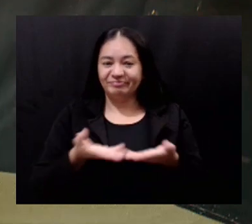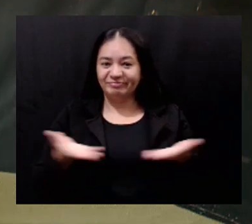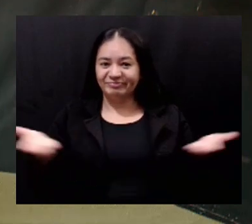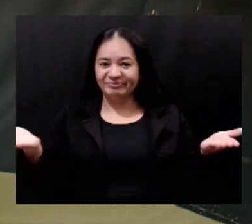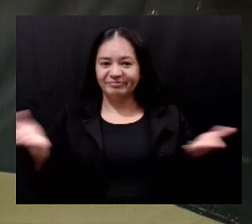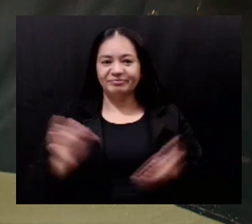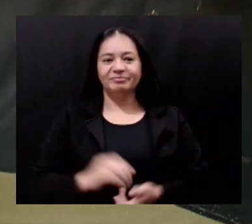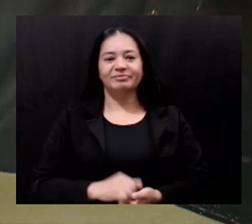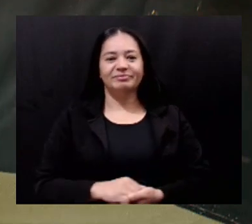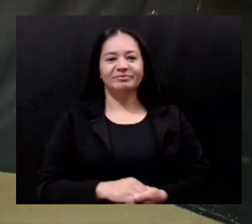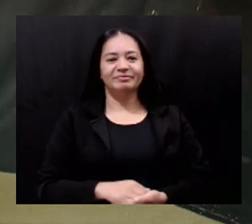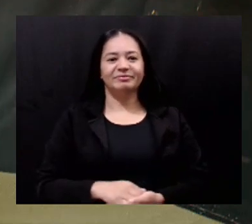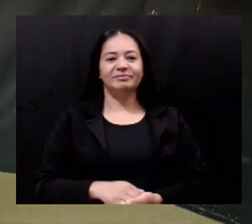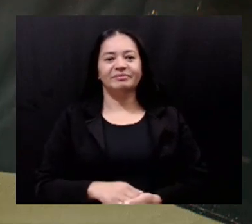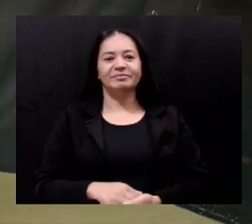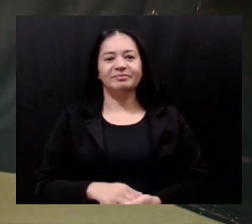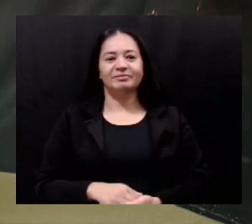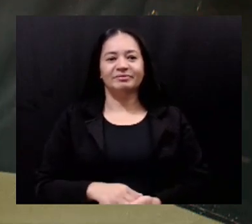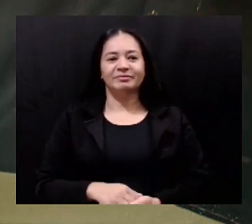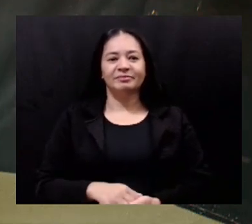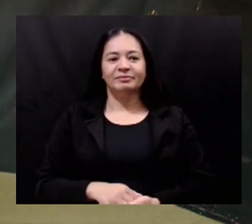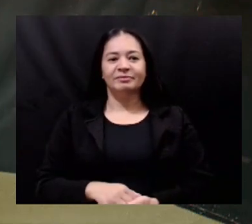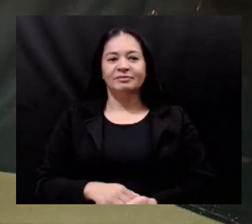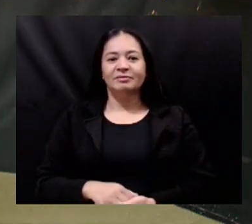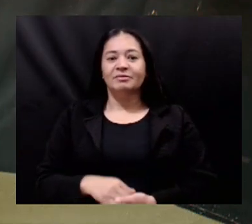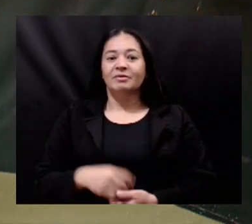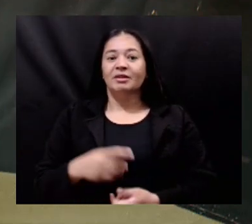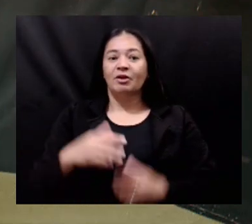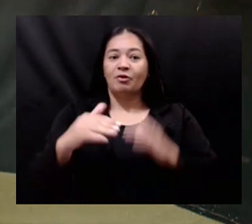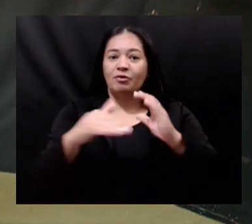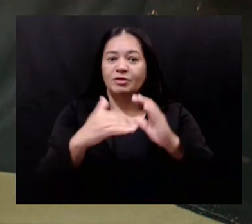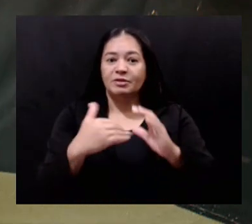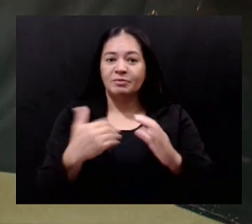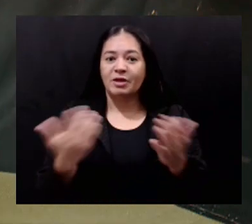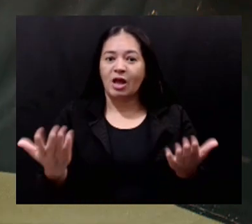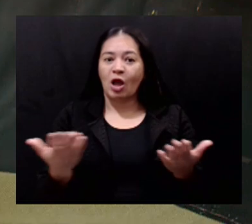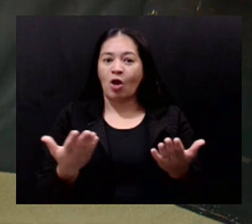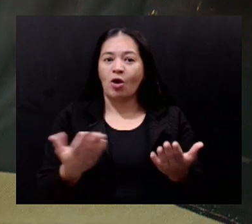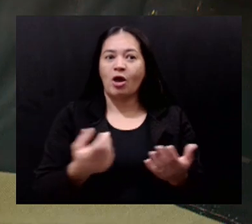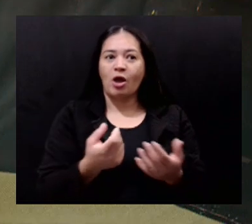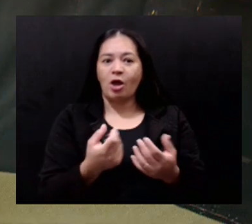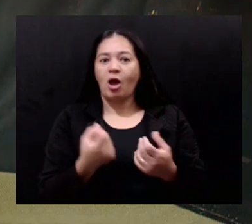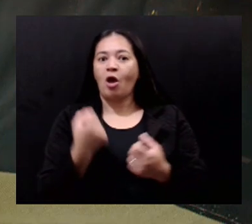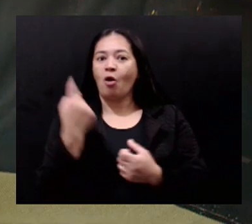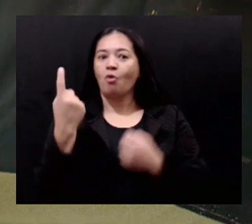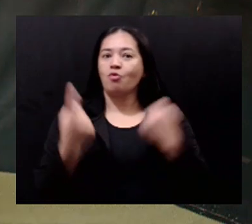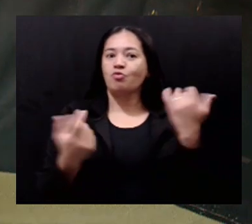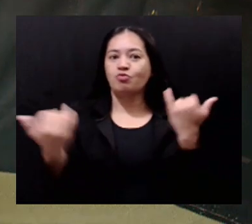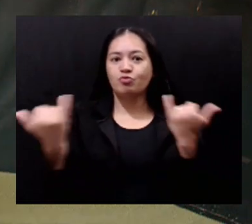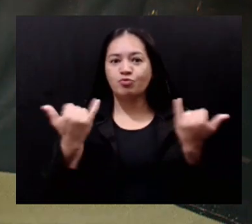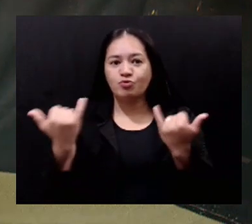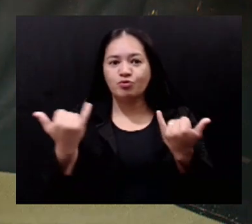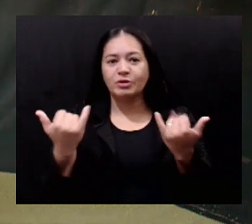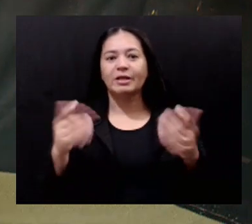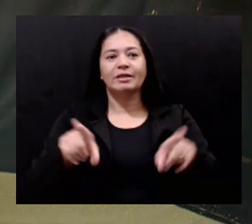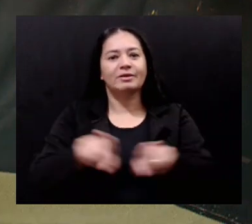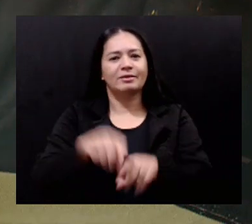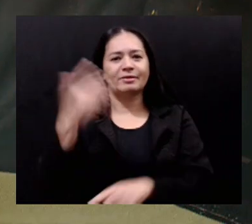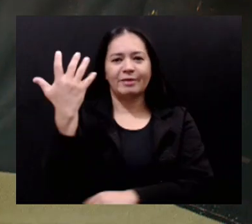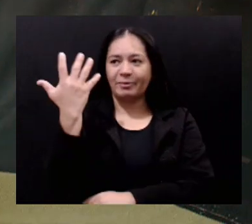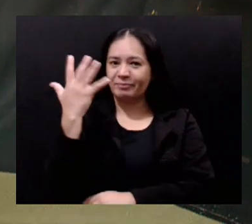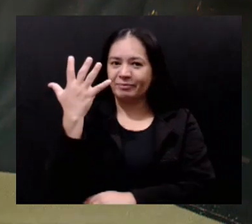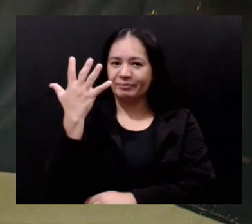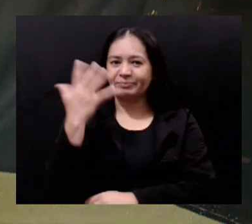19978293776. Enquanto você manda mensagem, eu vou atualizando para você algumas notícias, a previsão do tempo para este final de semana. E olha que